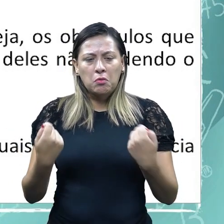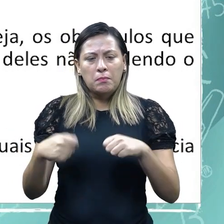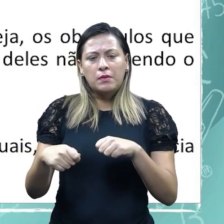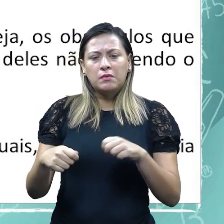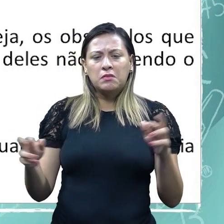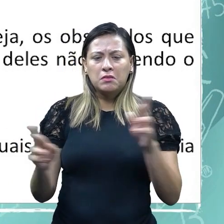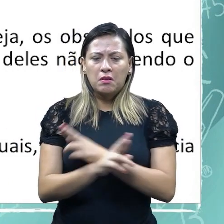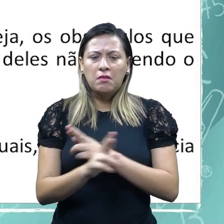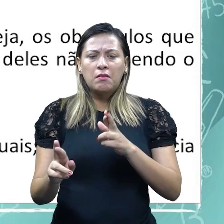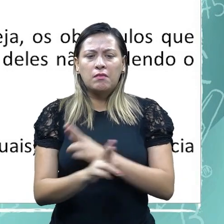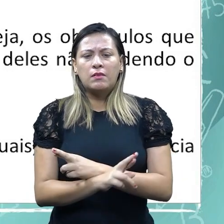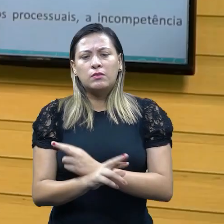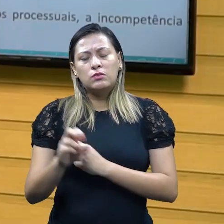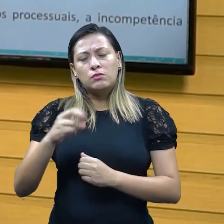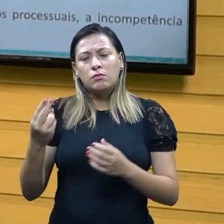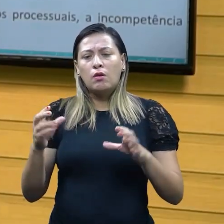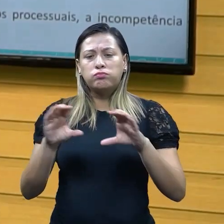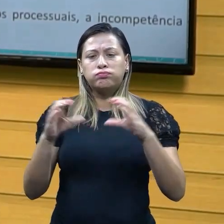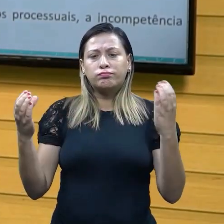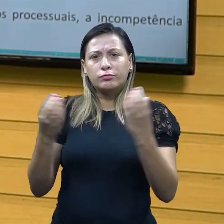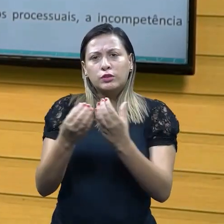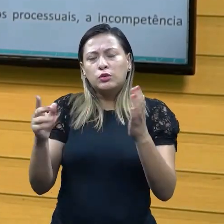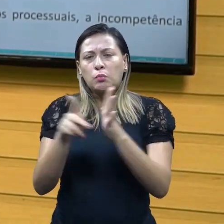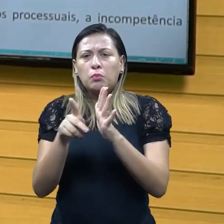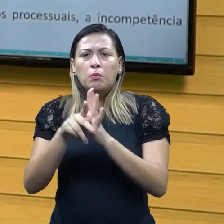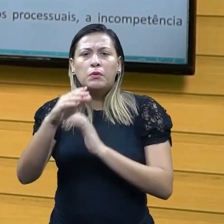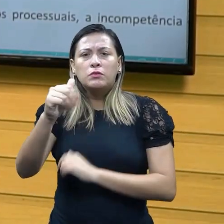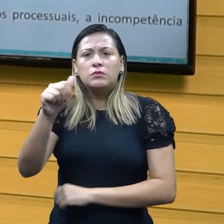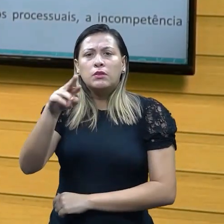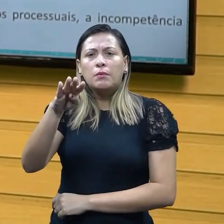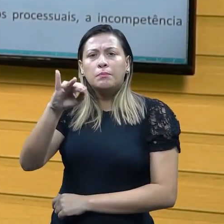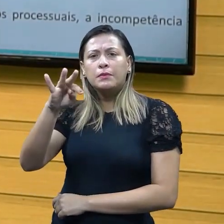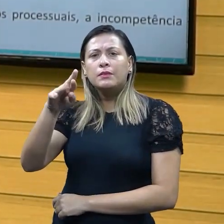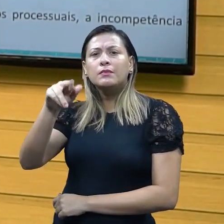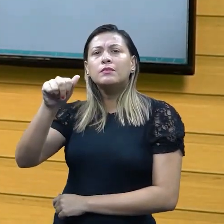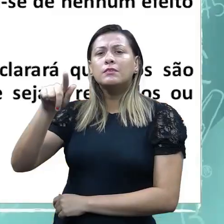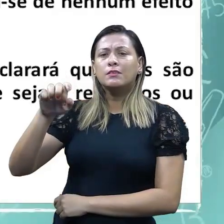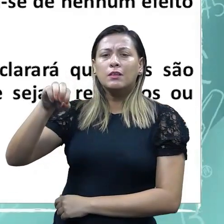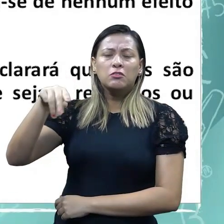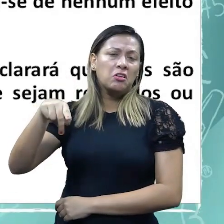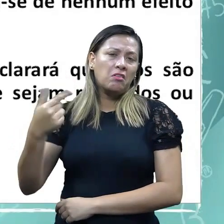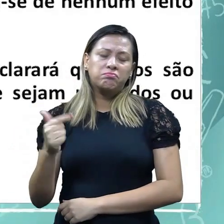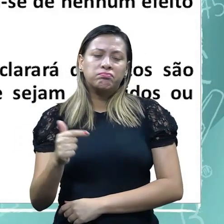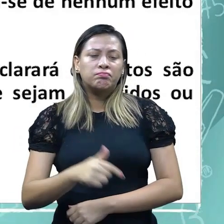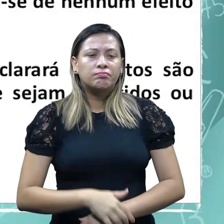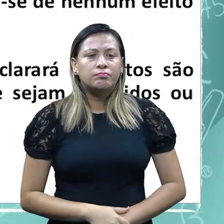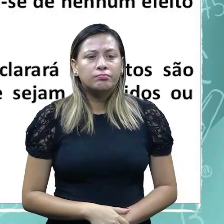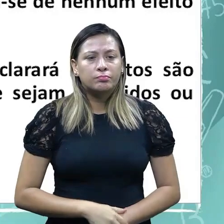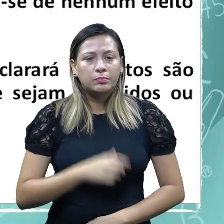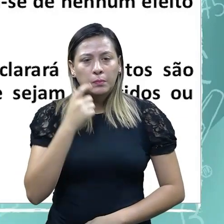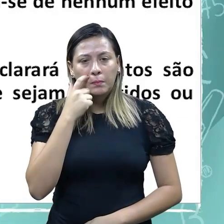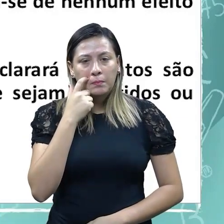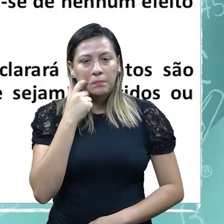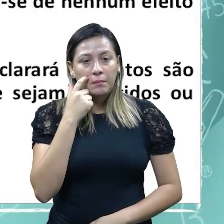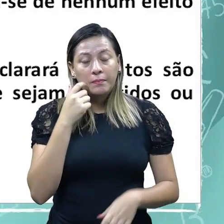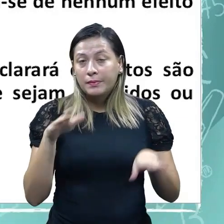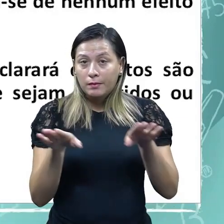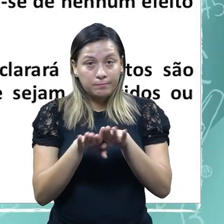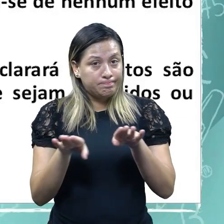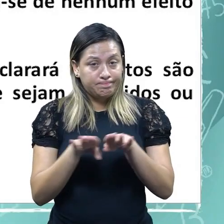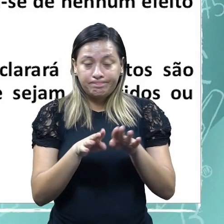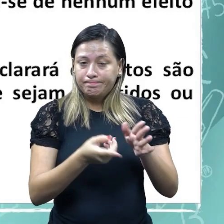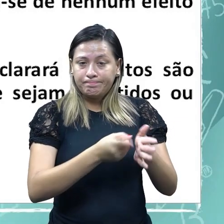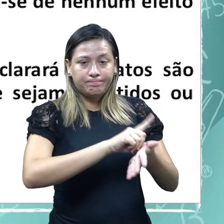artigos 337. Portanto, as partes é que vão opor essas exceções. Também não são pressupostos